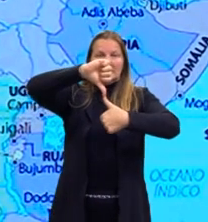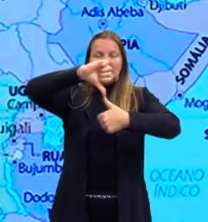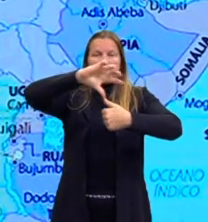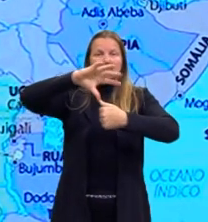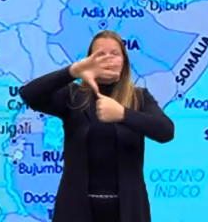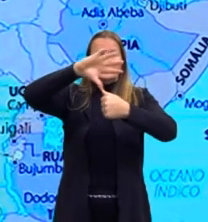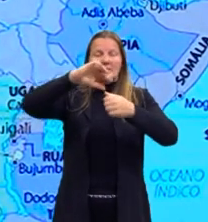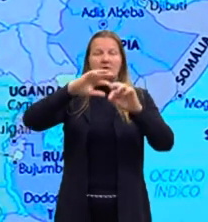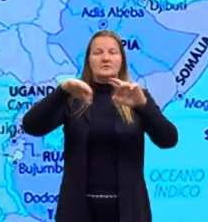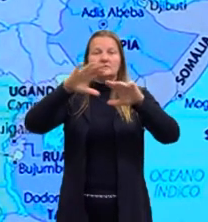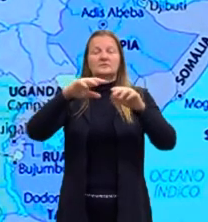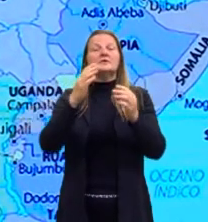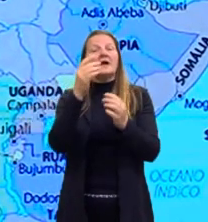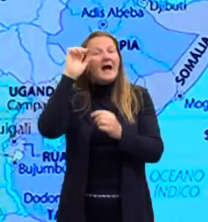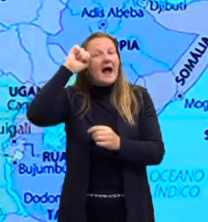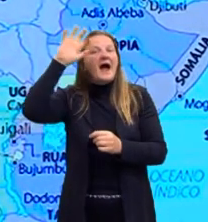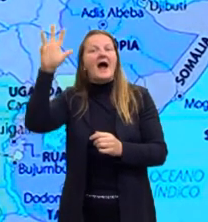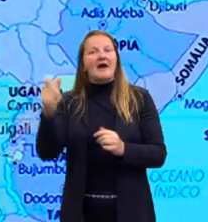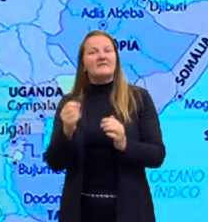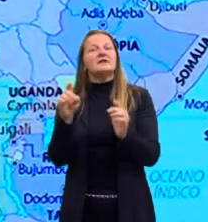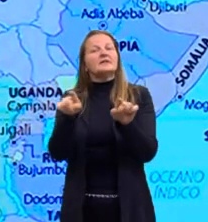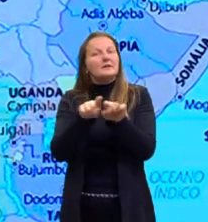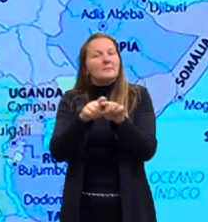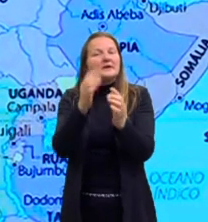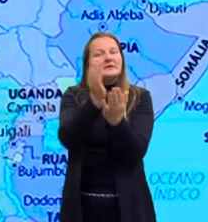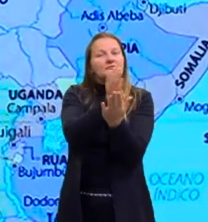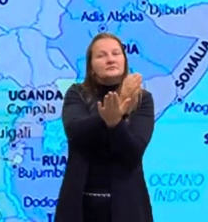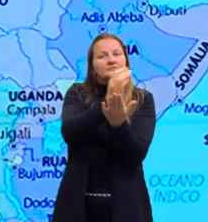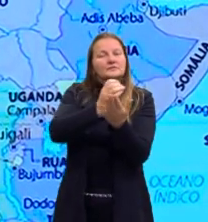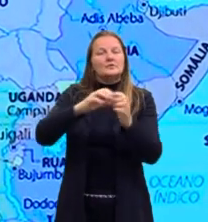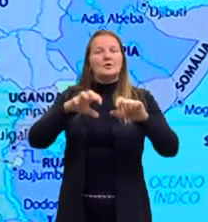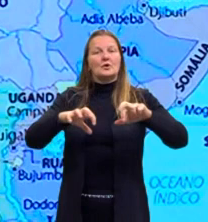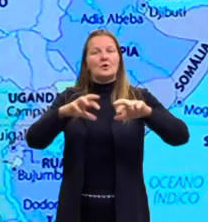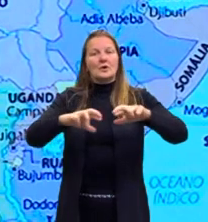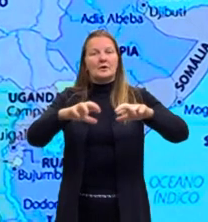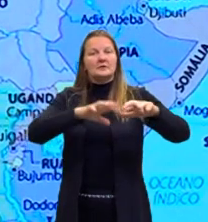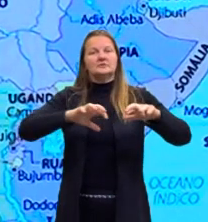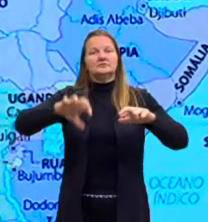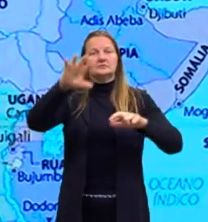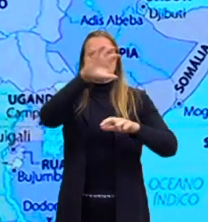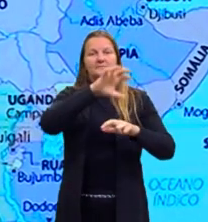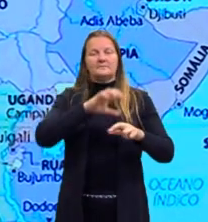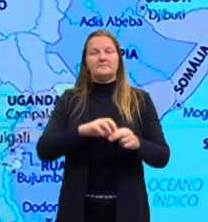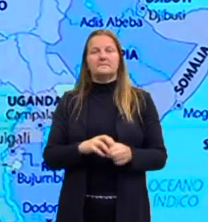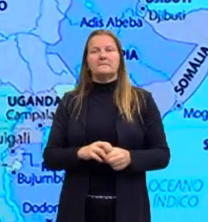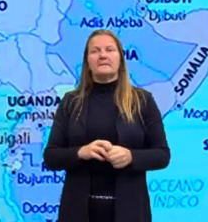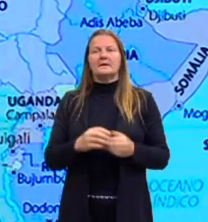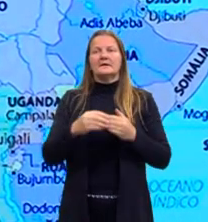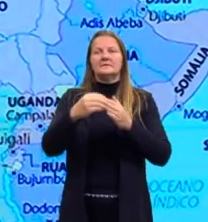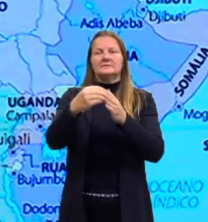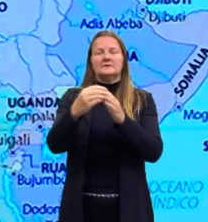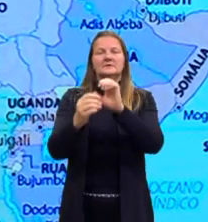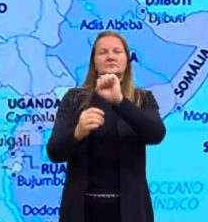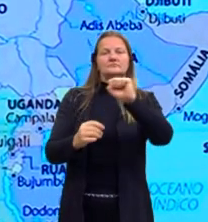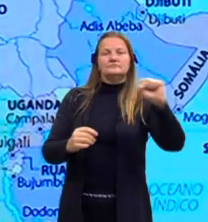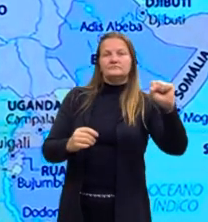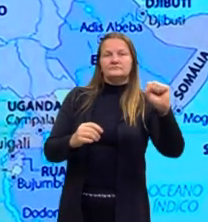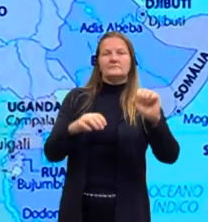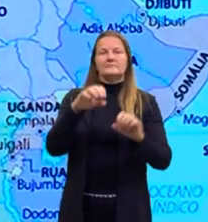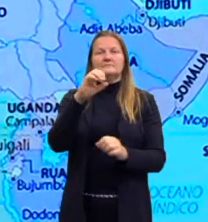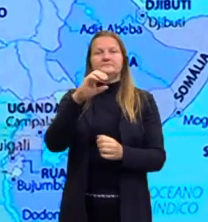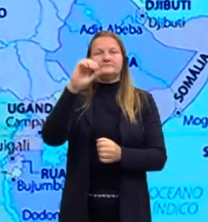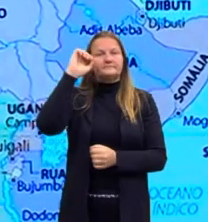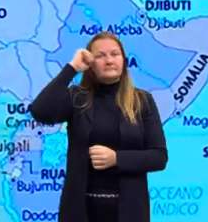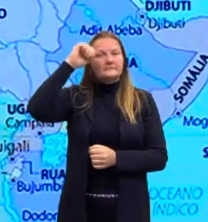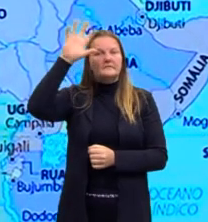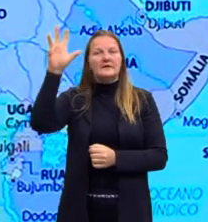anglo-saxônica a África também tem uma divisão e ela segue a orientação né a África setentrional então nós